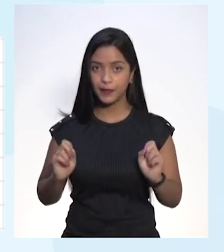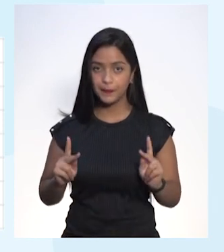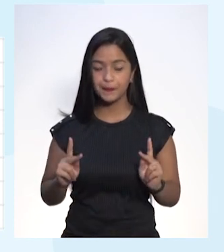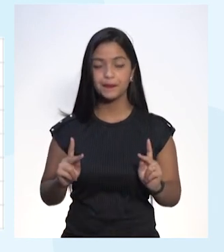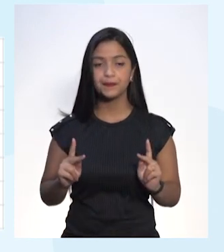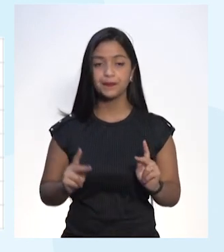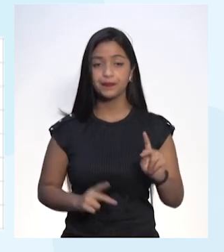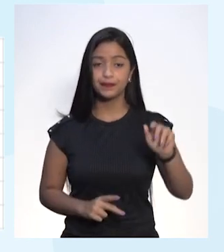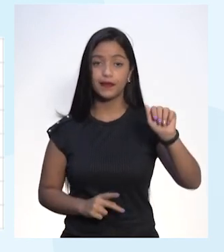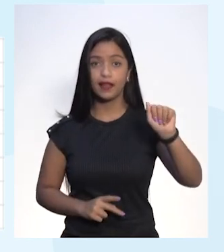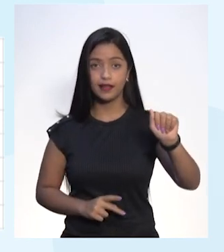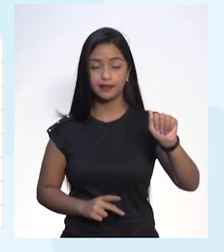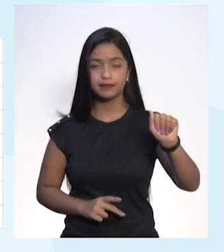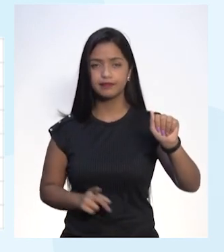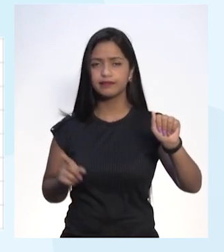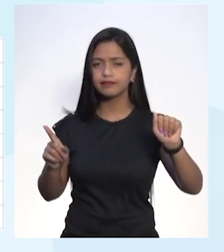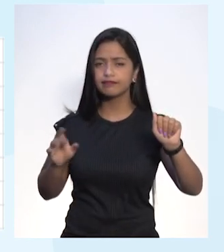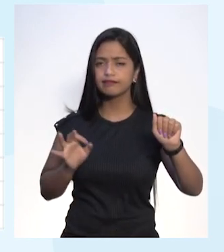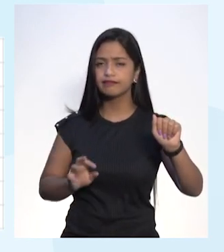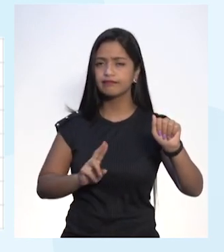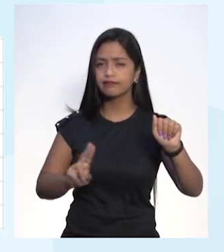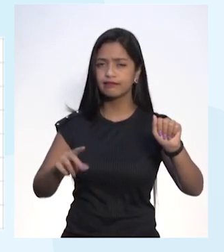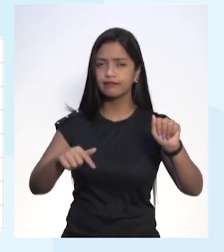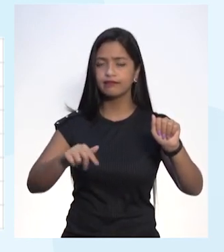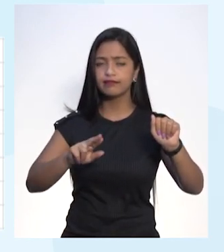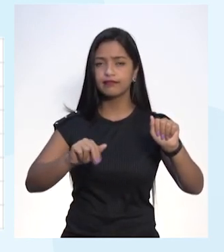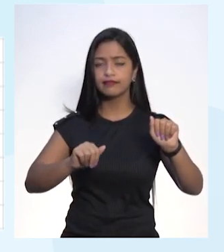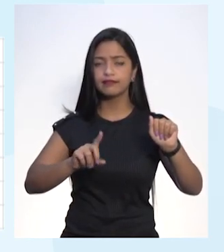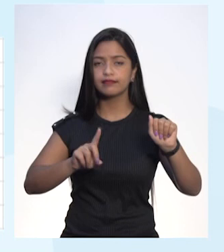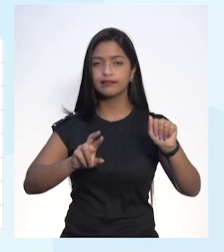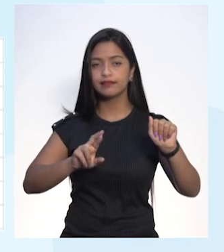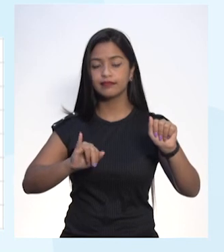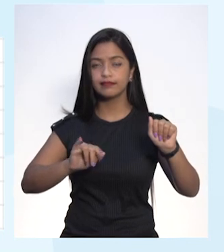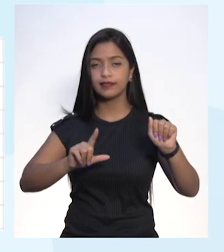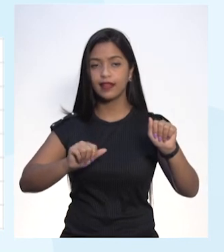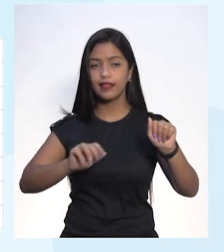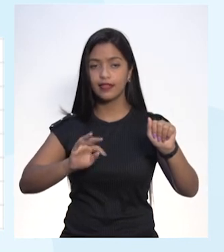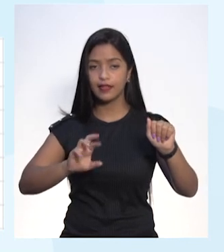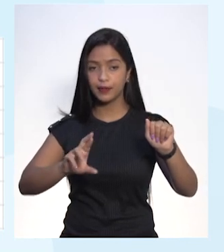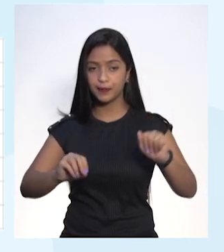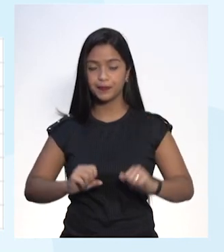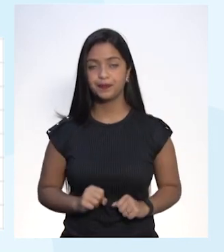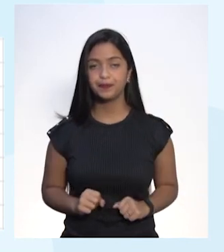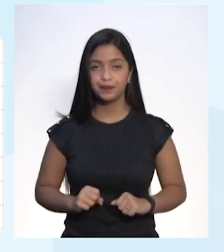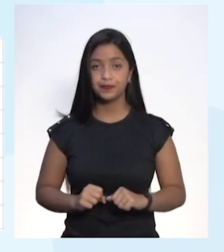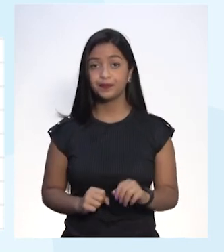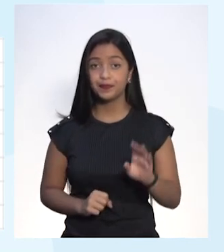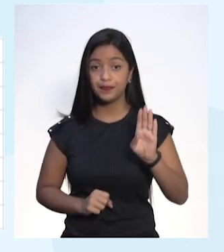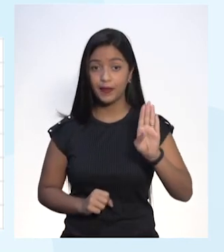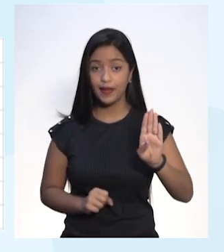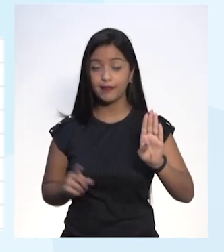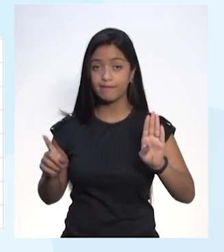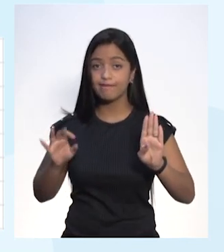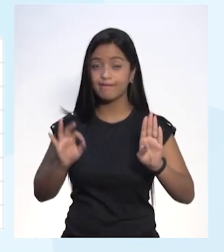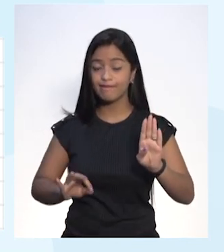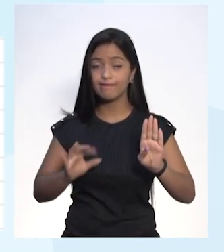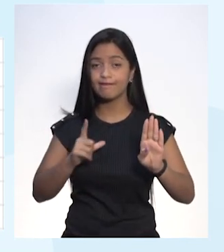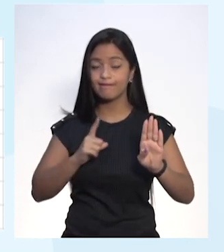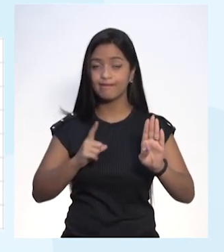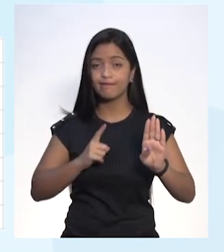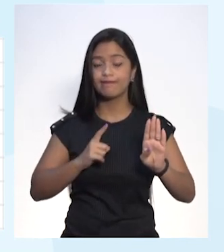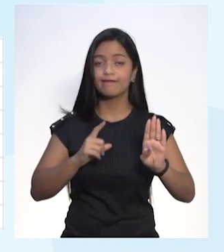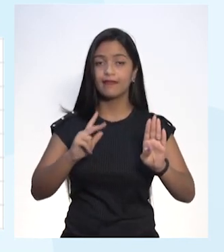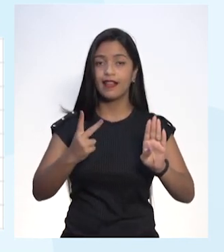Na alternativa A, a figura é um quadrilátero, tá, afirmação. Na alternativa B, a figura representa um